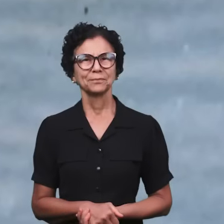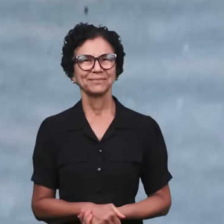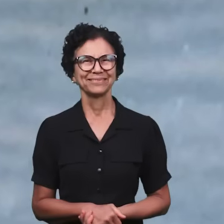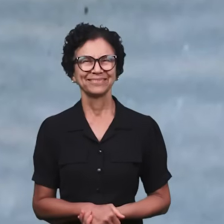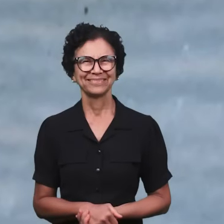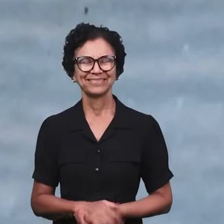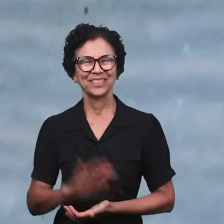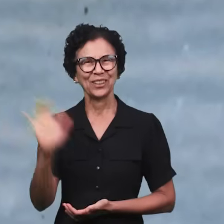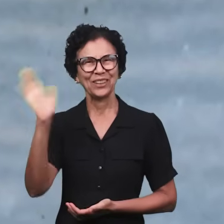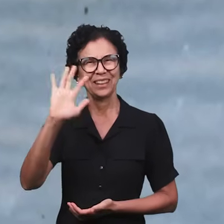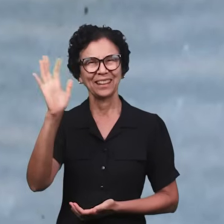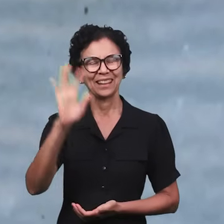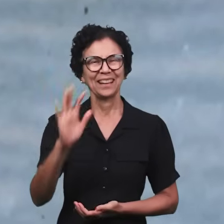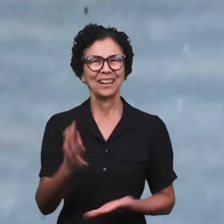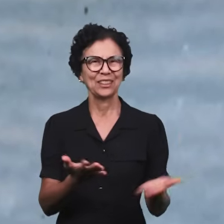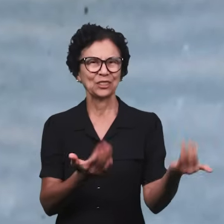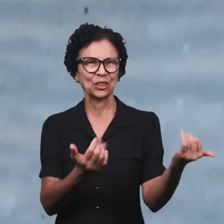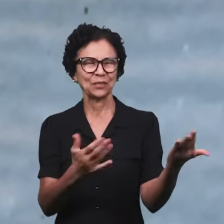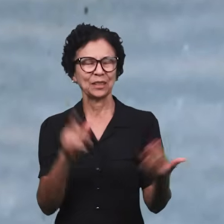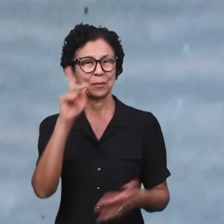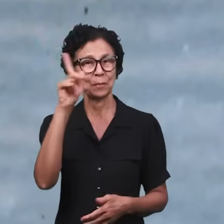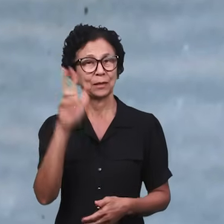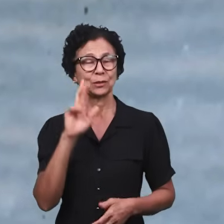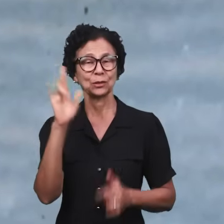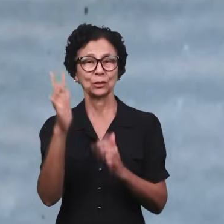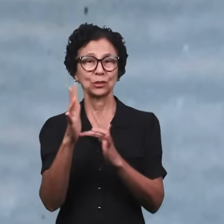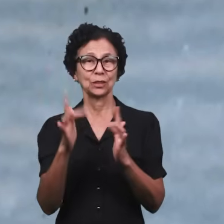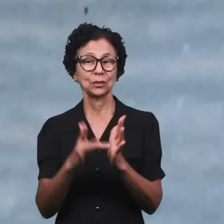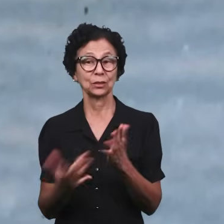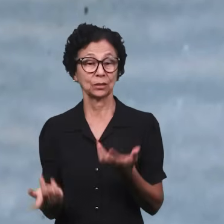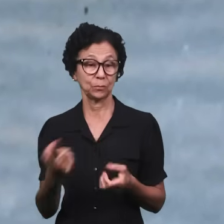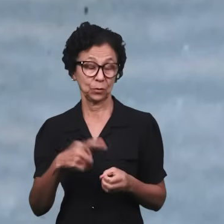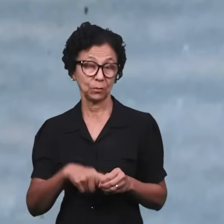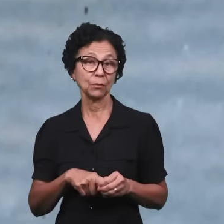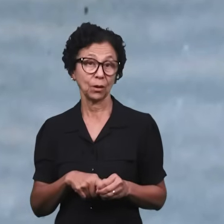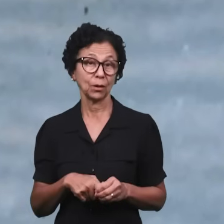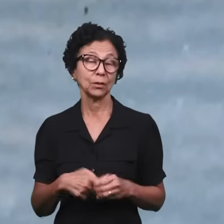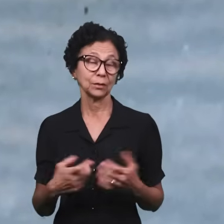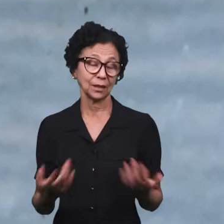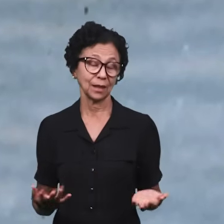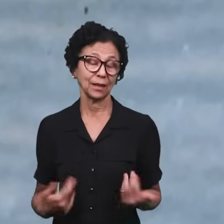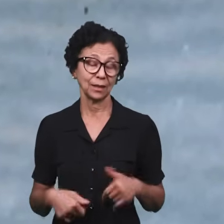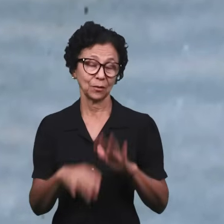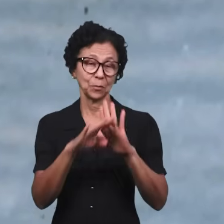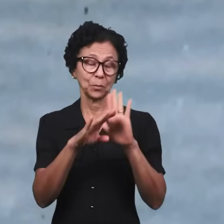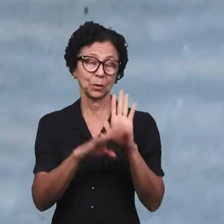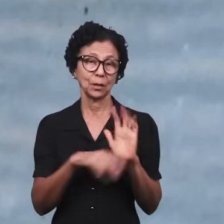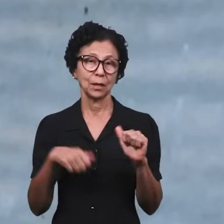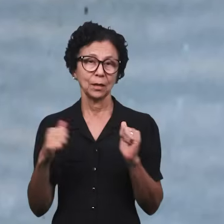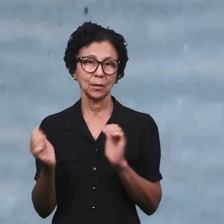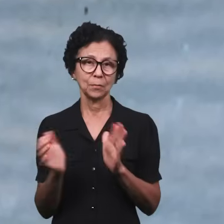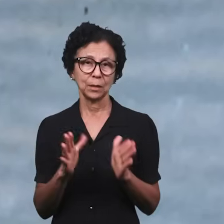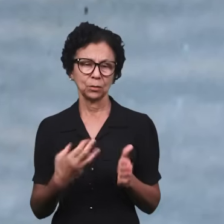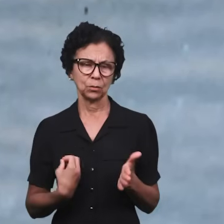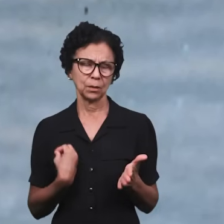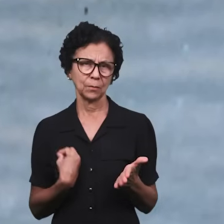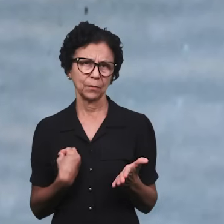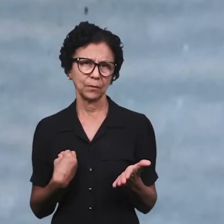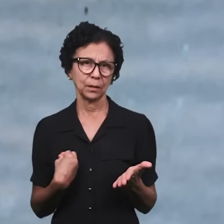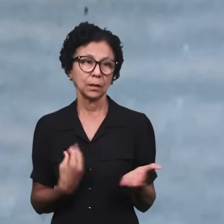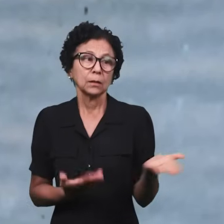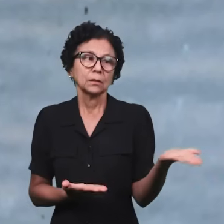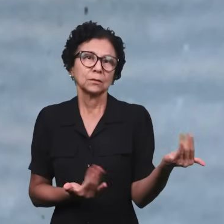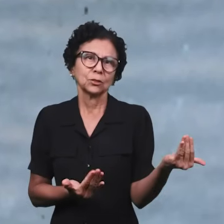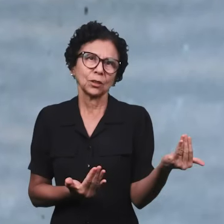Fala, jovem, a paz do Senhor Jesus. Estamos de volta com mais uma edição do programa Os Dias da Minha Mocidade. E tem